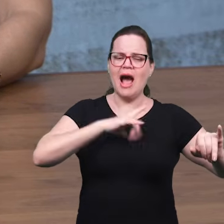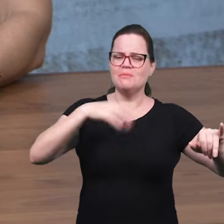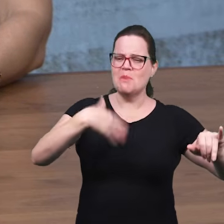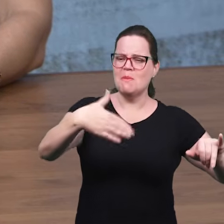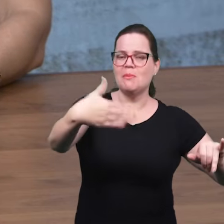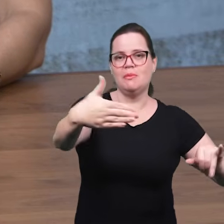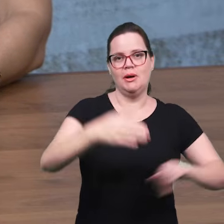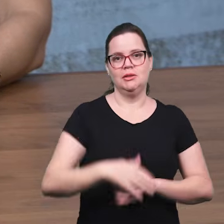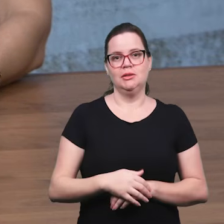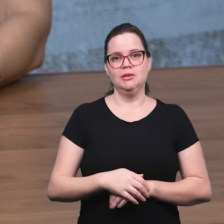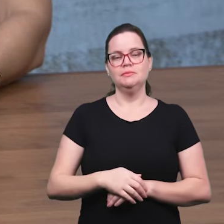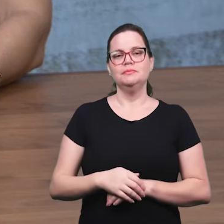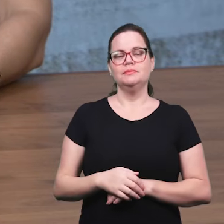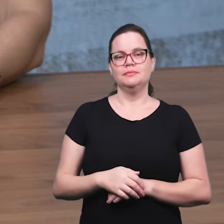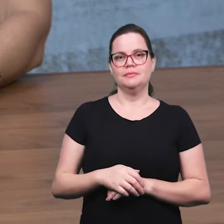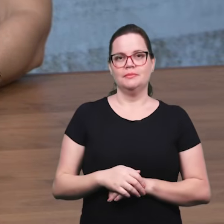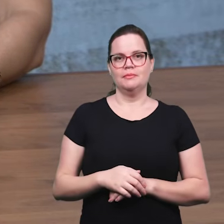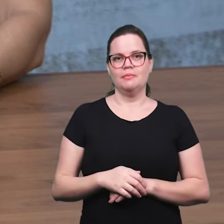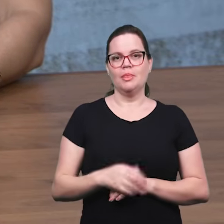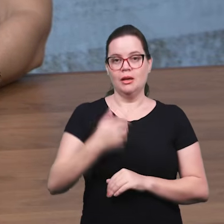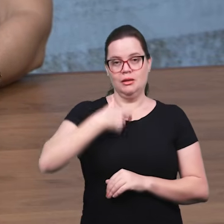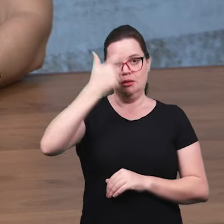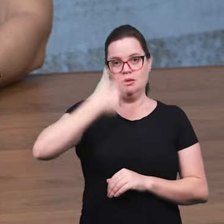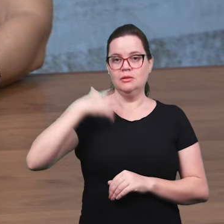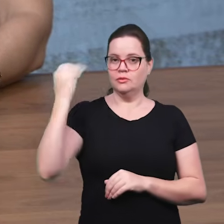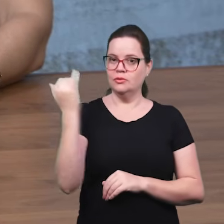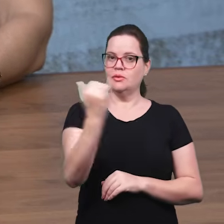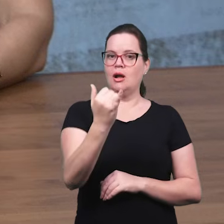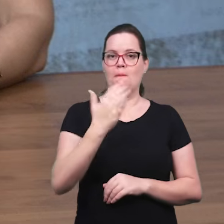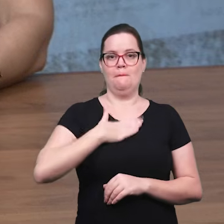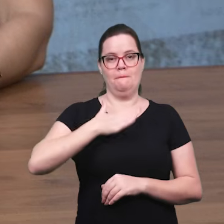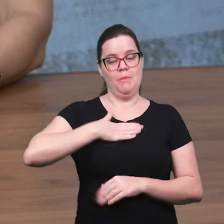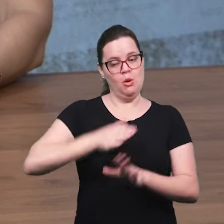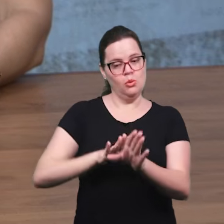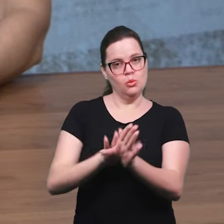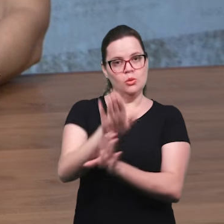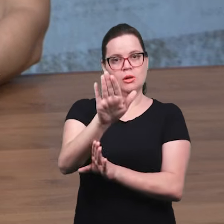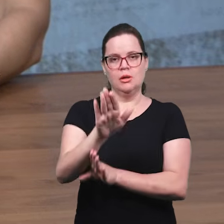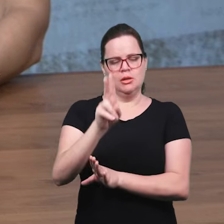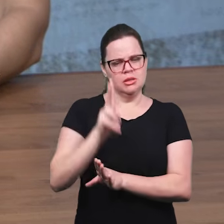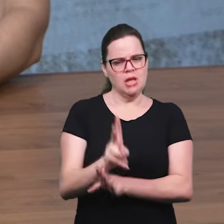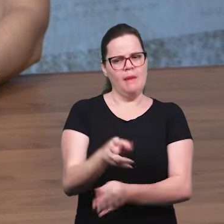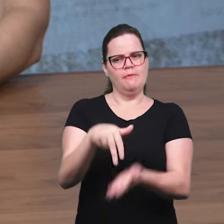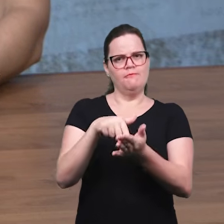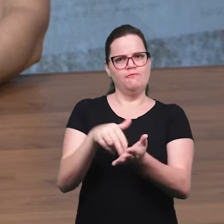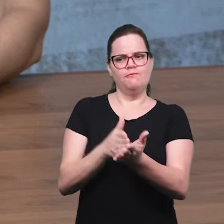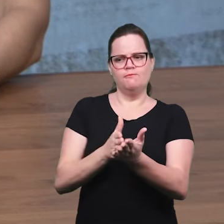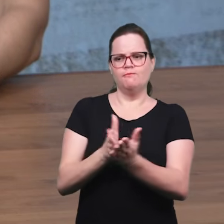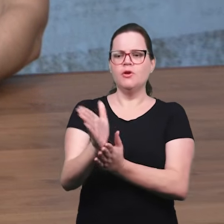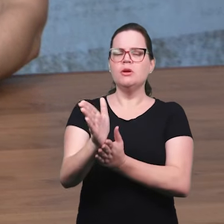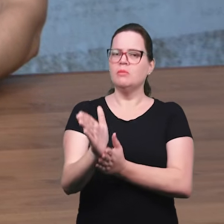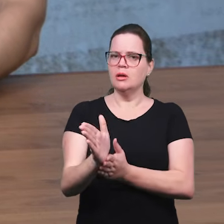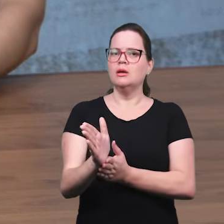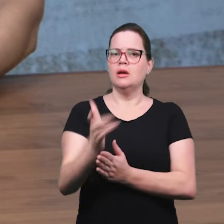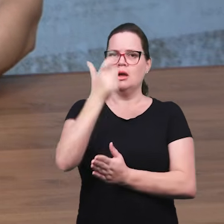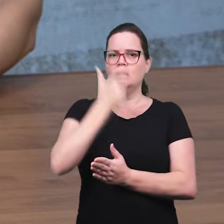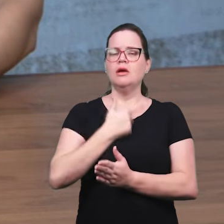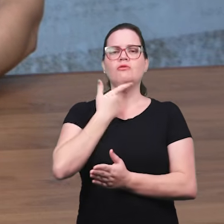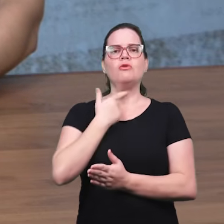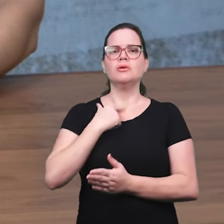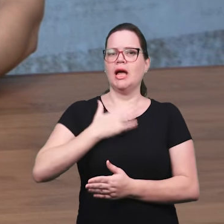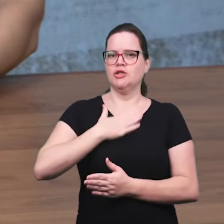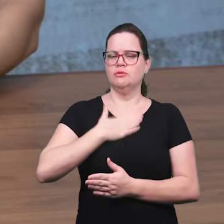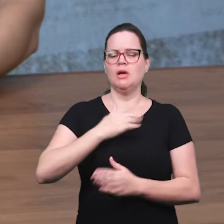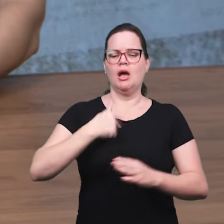não sucederam. Que digo, o meu conselho será firme e farei toda a minha